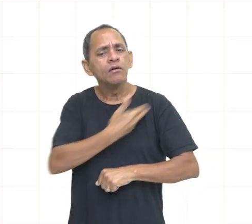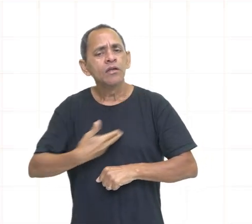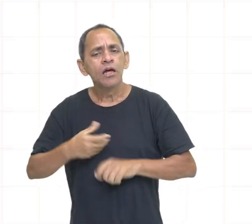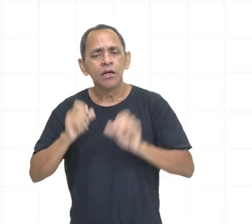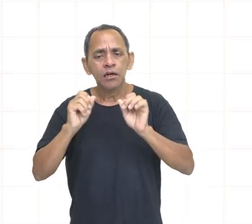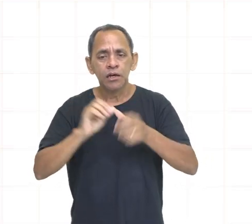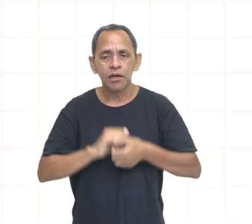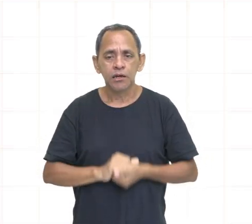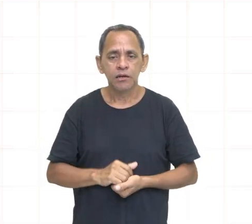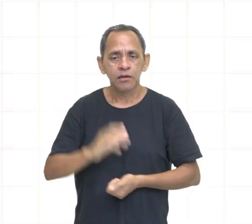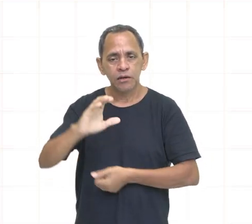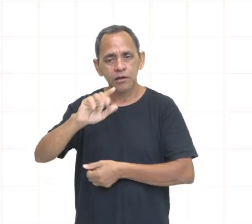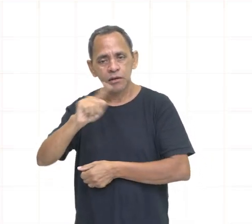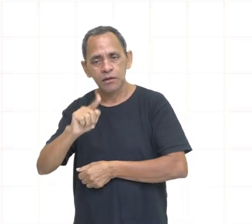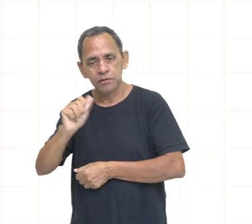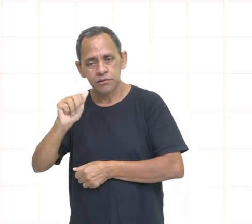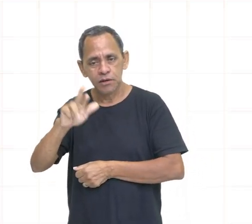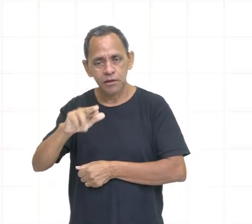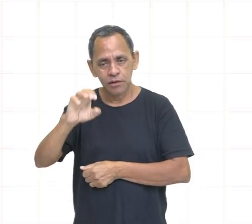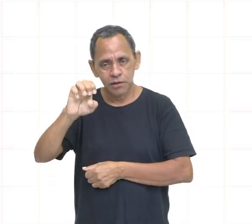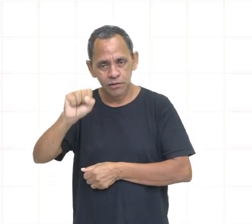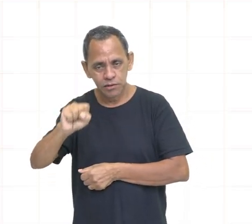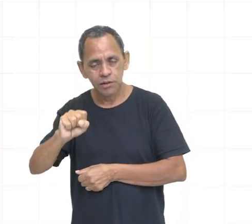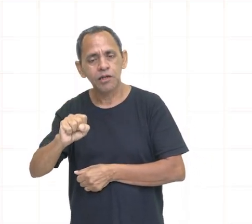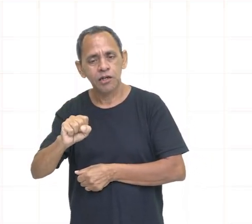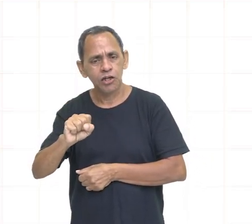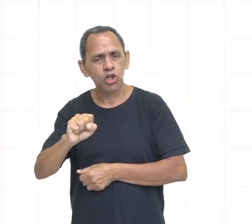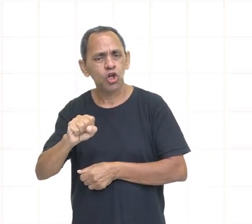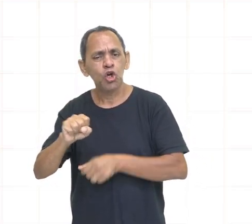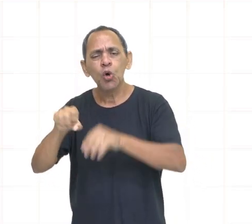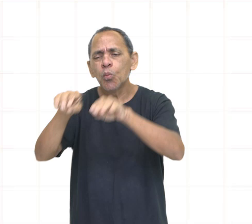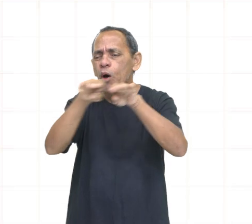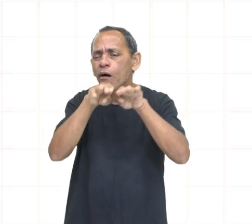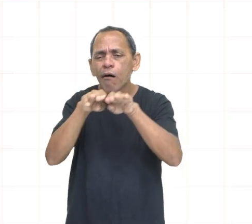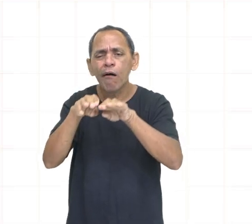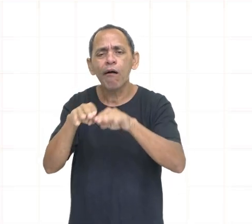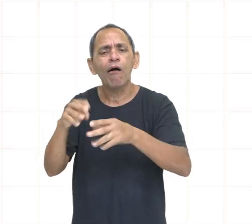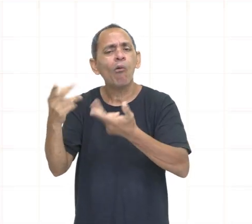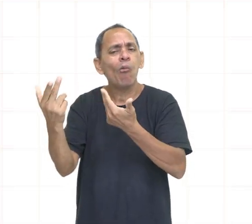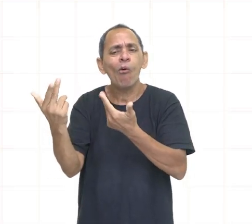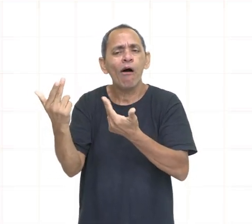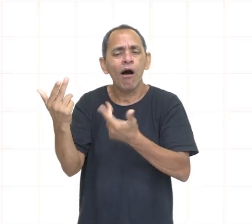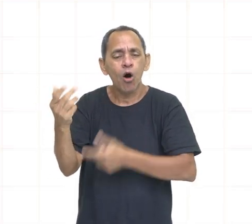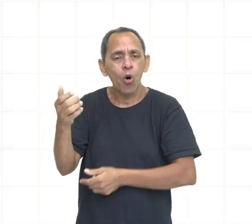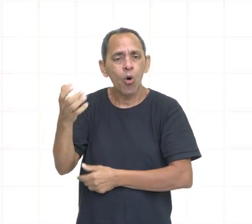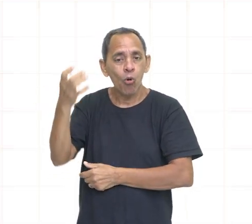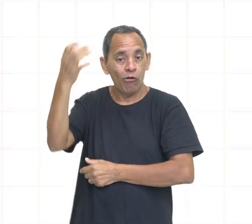O país era governado pelos czares, o mesmo que imperador,